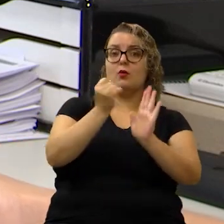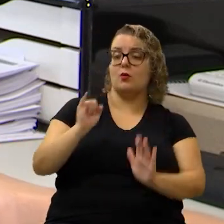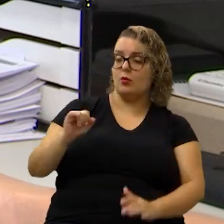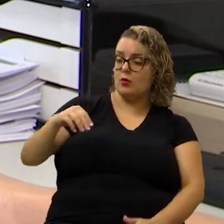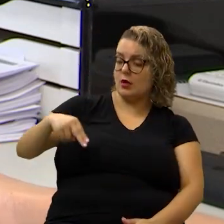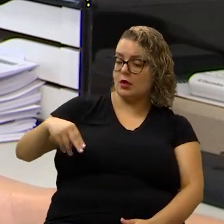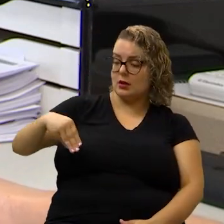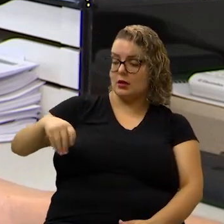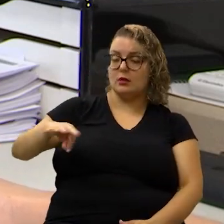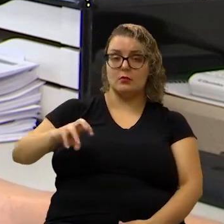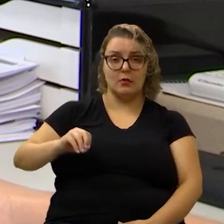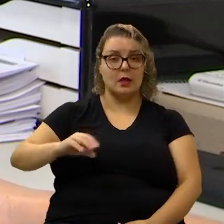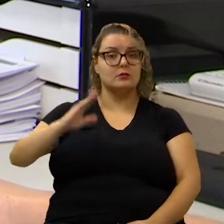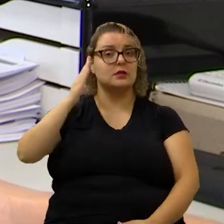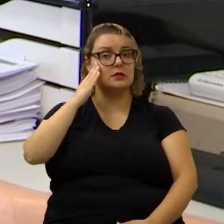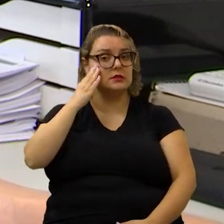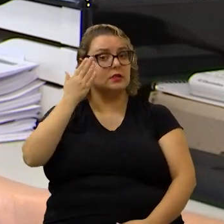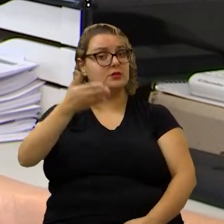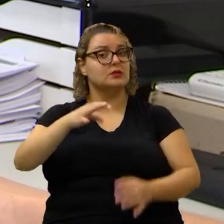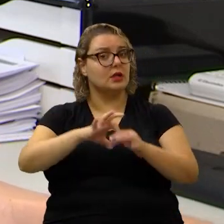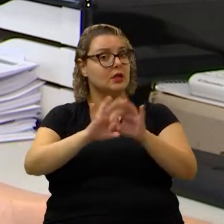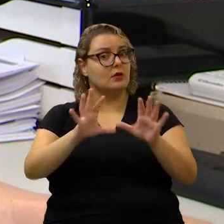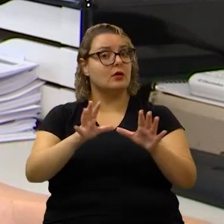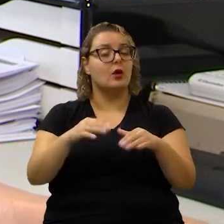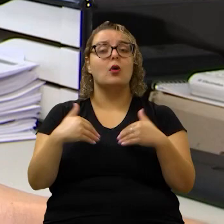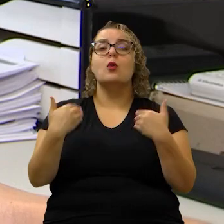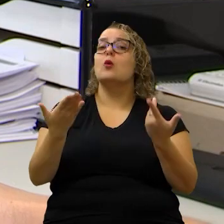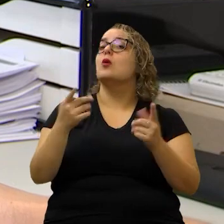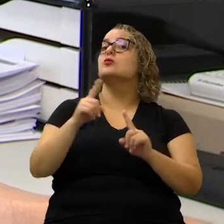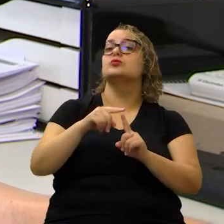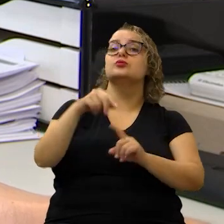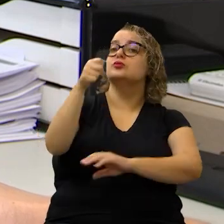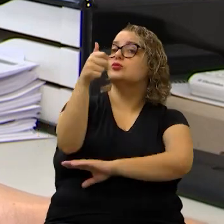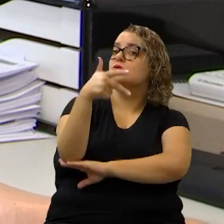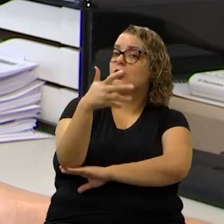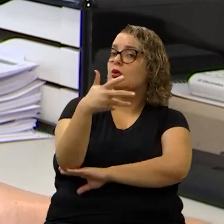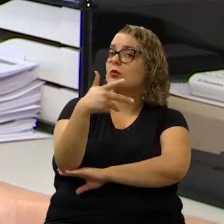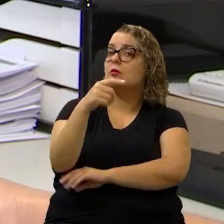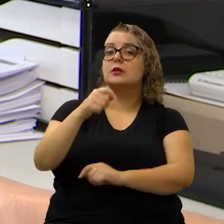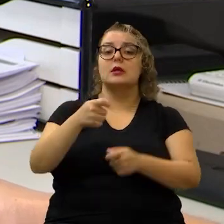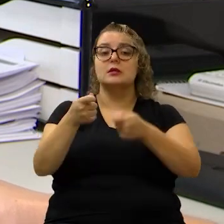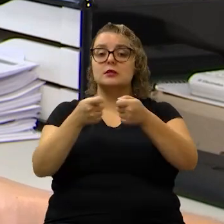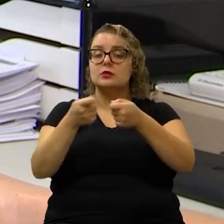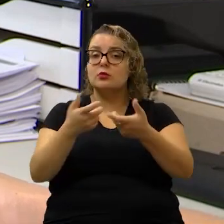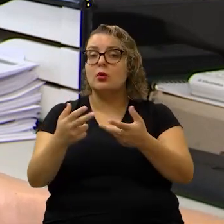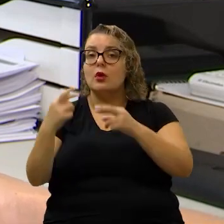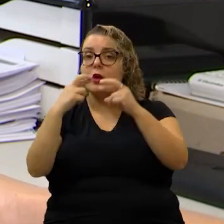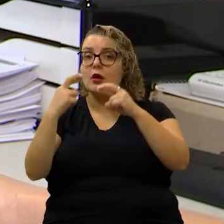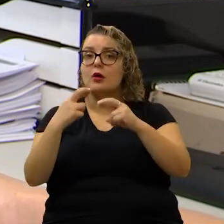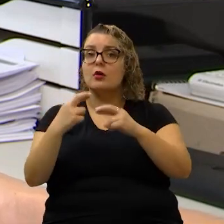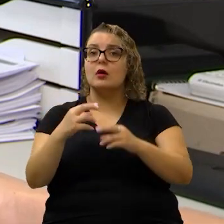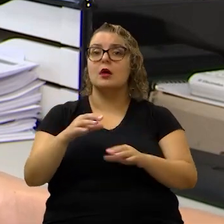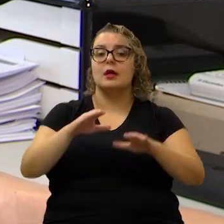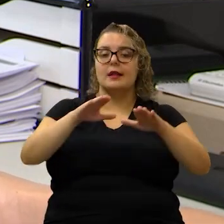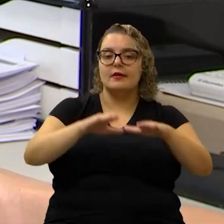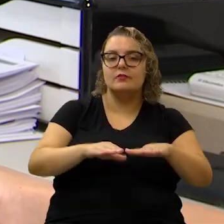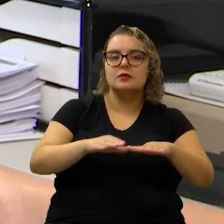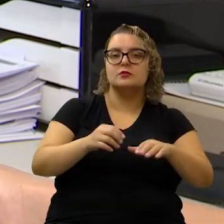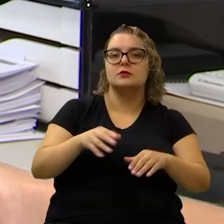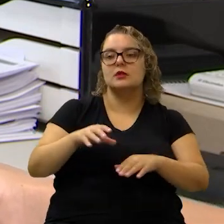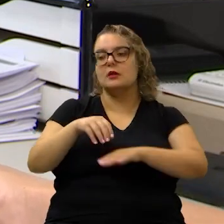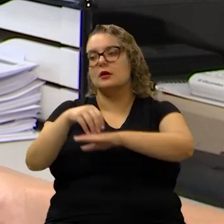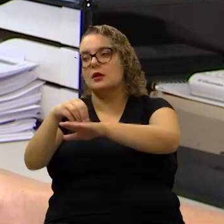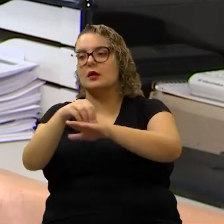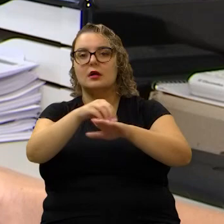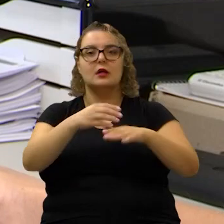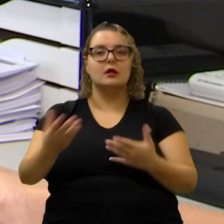existe aquele selo se a imetro está por trás daquele daquela autorização Que tipo de radar a gente tá sendo fiscalizado ele é